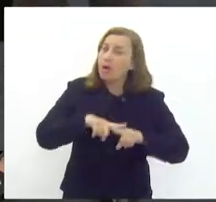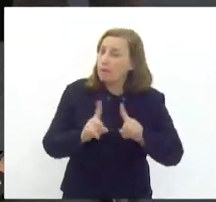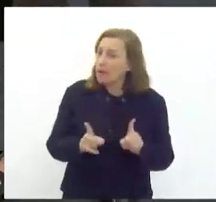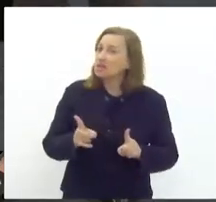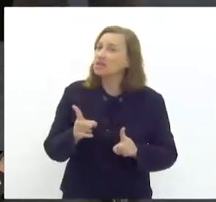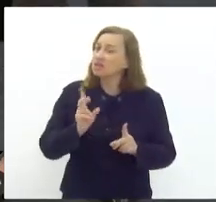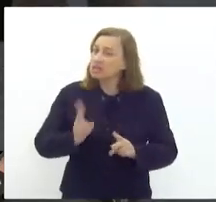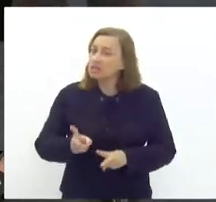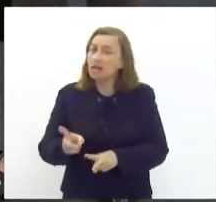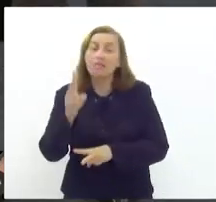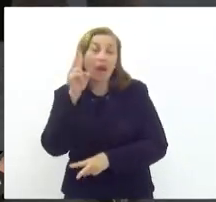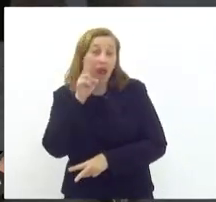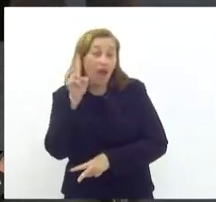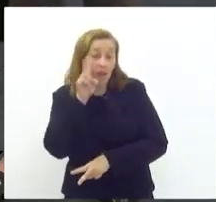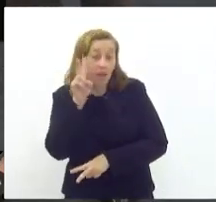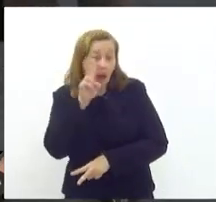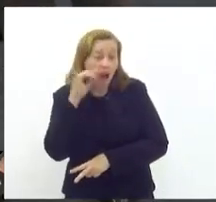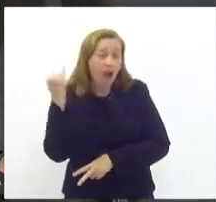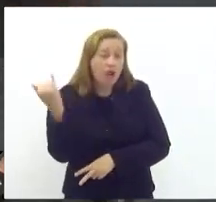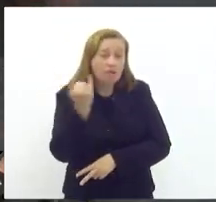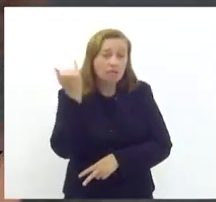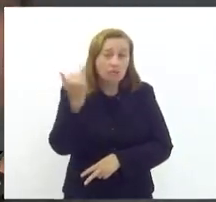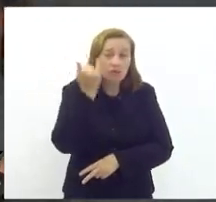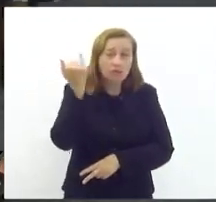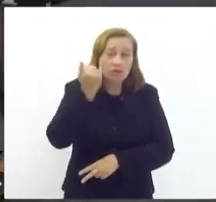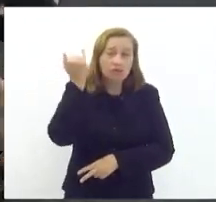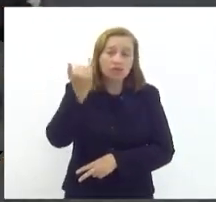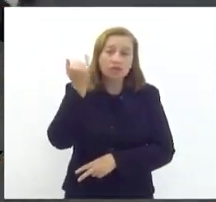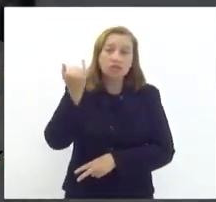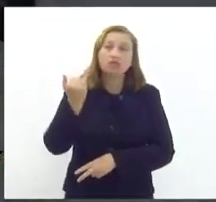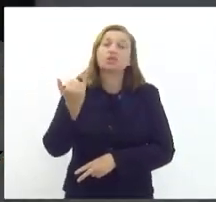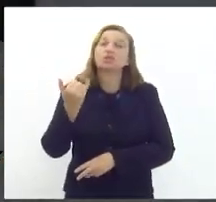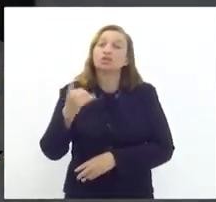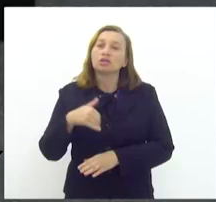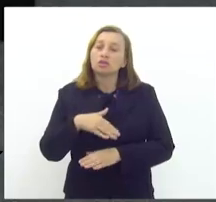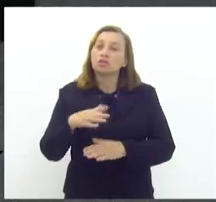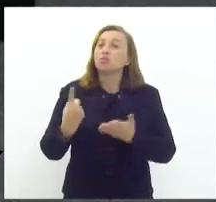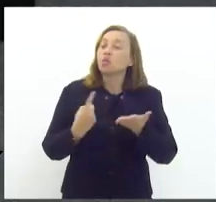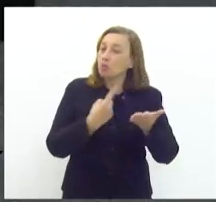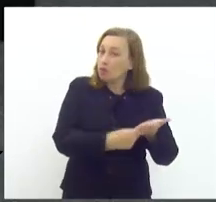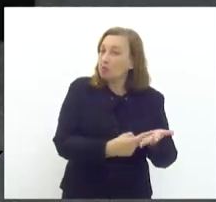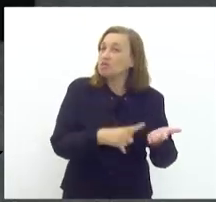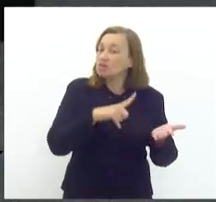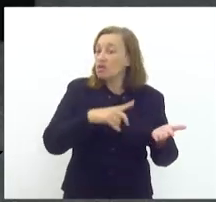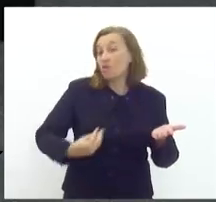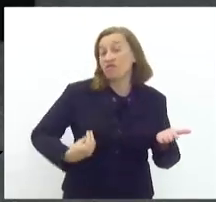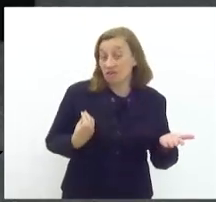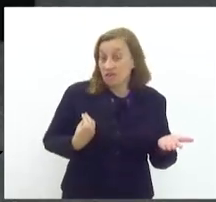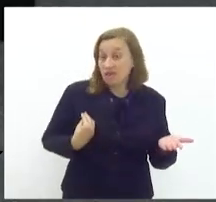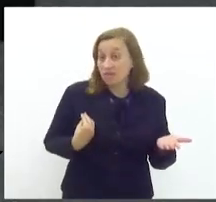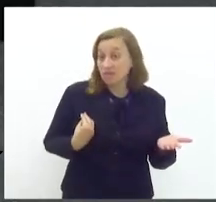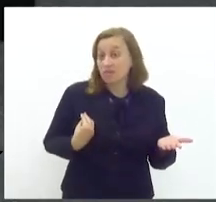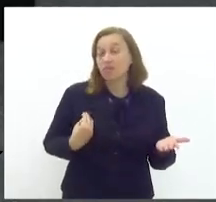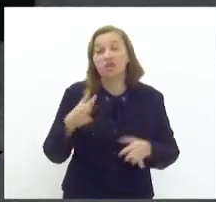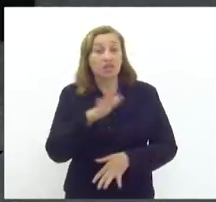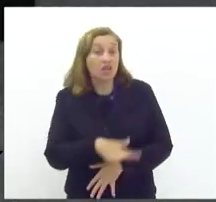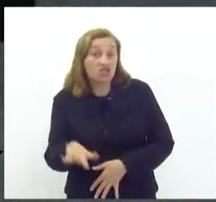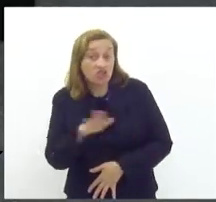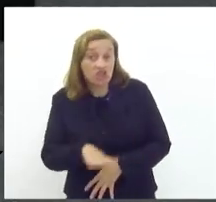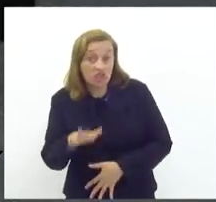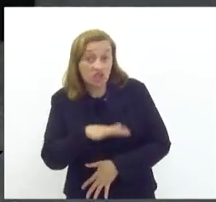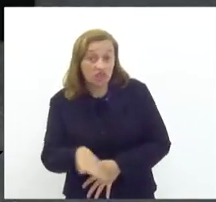a gente sempre lembrar a importância daqueles e daquelas que se comprometem com a vida com a vida das Crianças